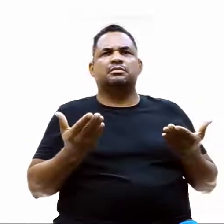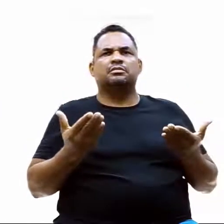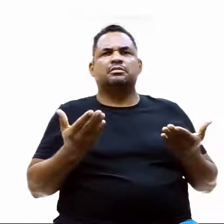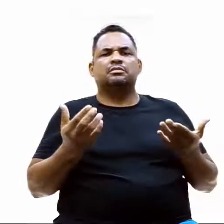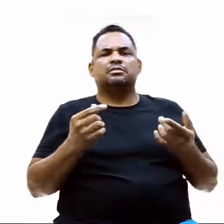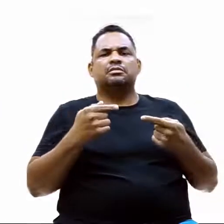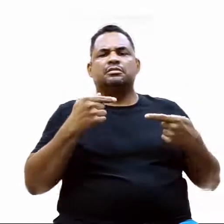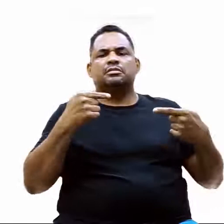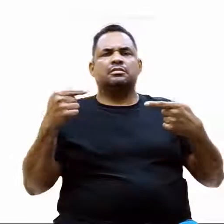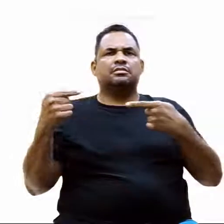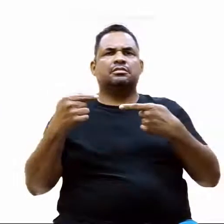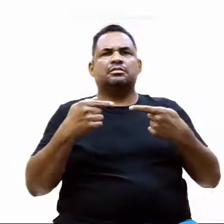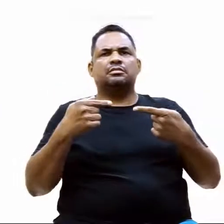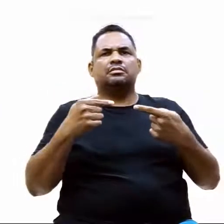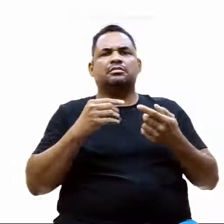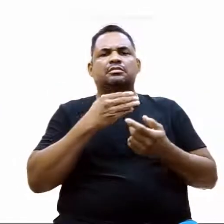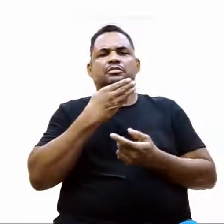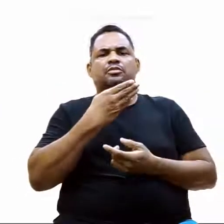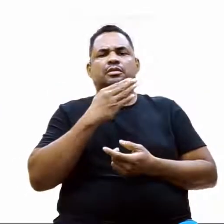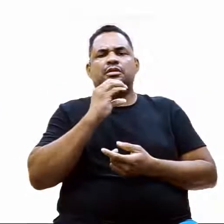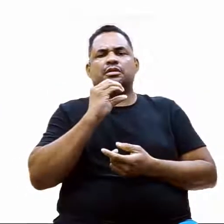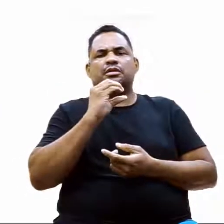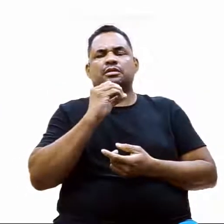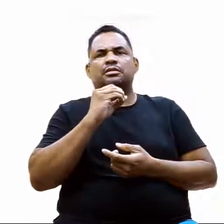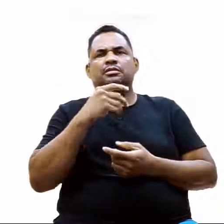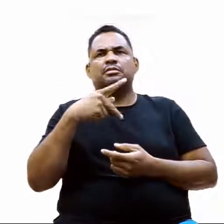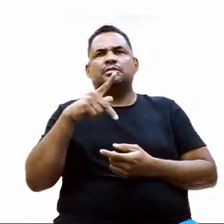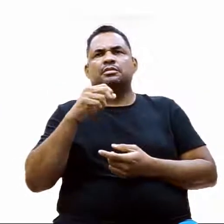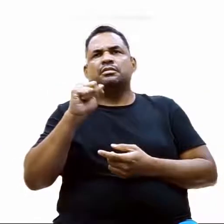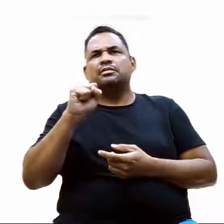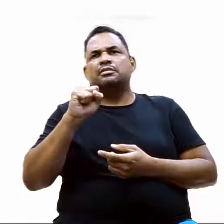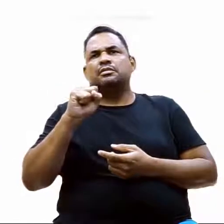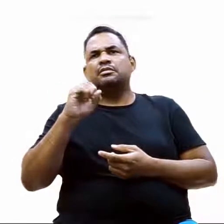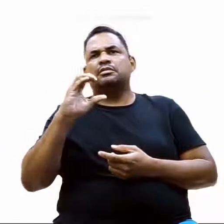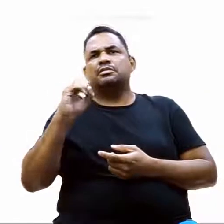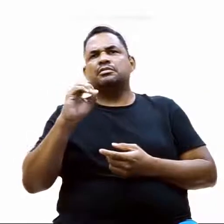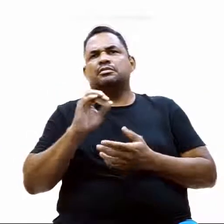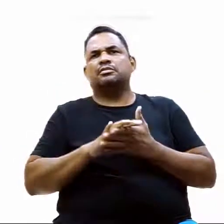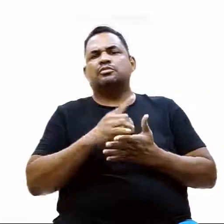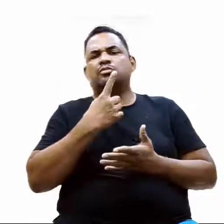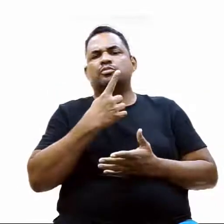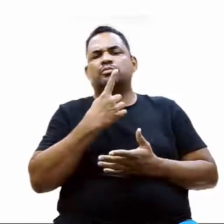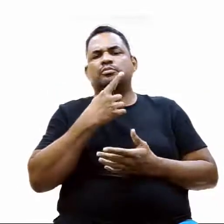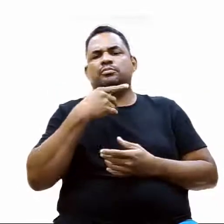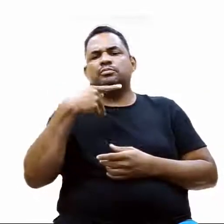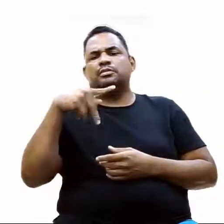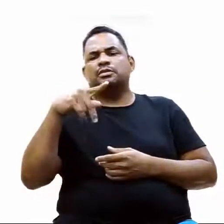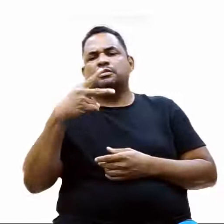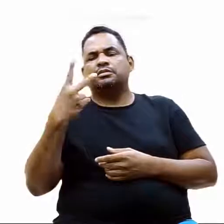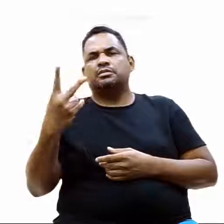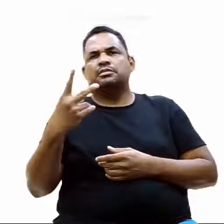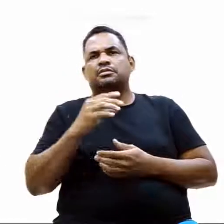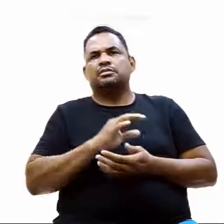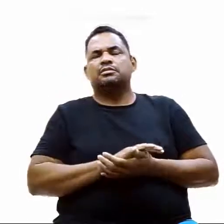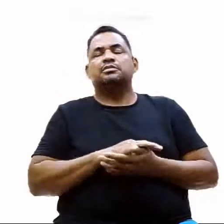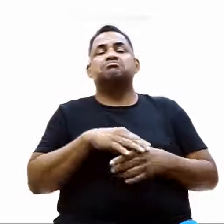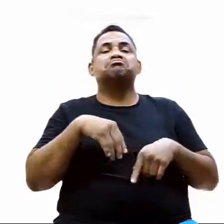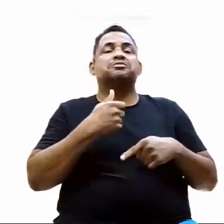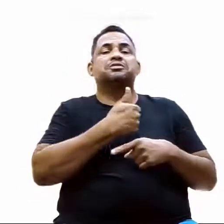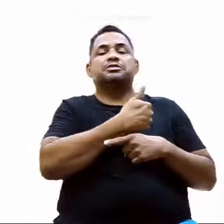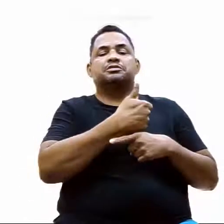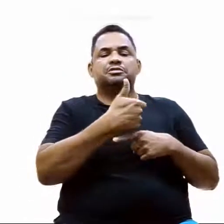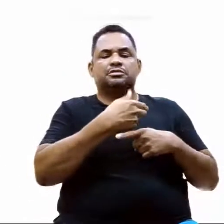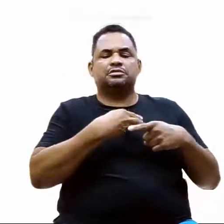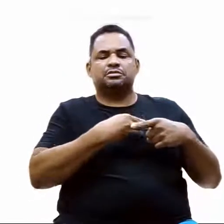relação 40 para 80 de cálcio? 1 para 2. Quanto é 16 para 32? 1 para